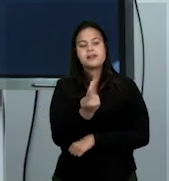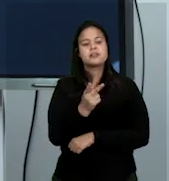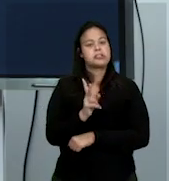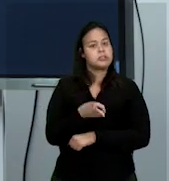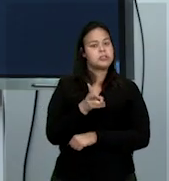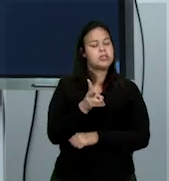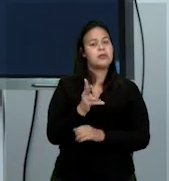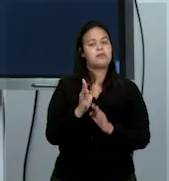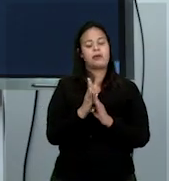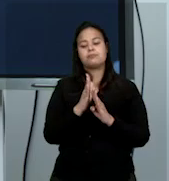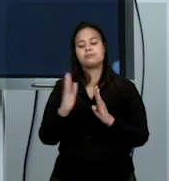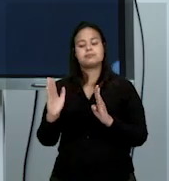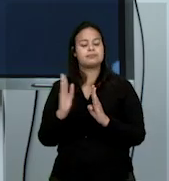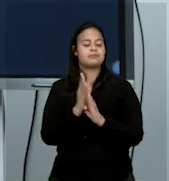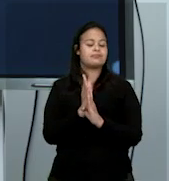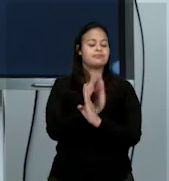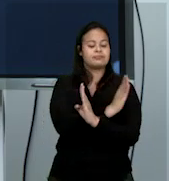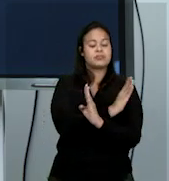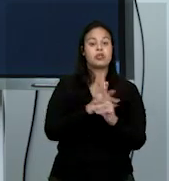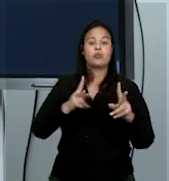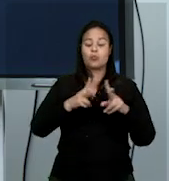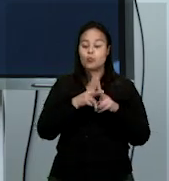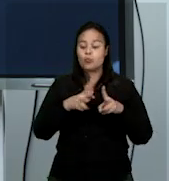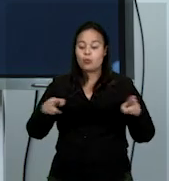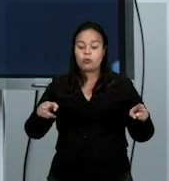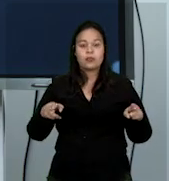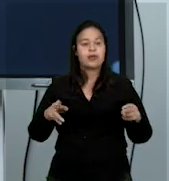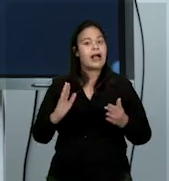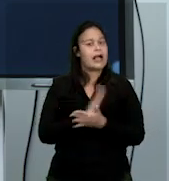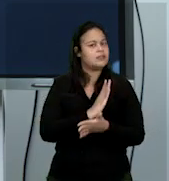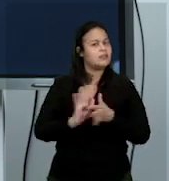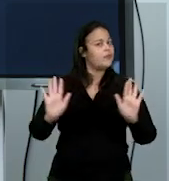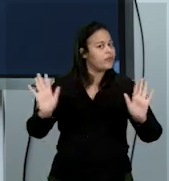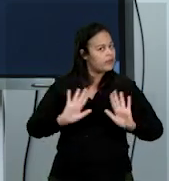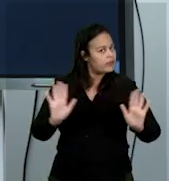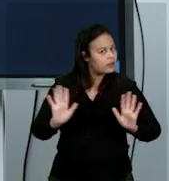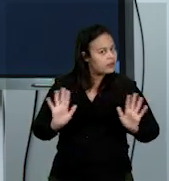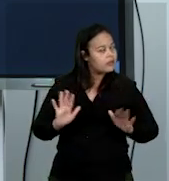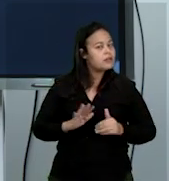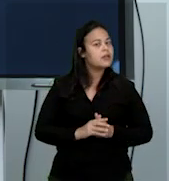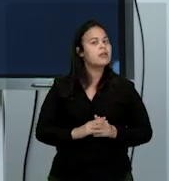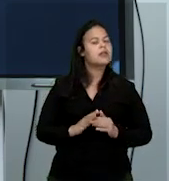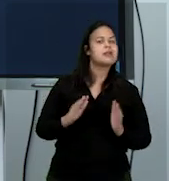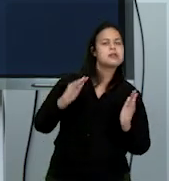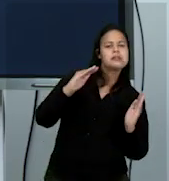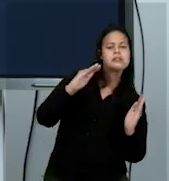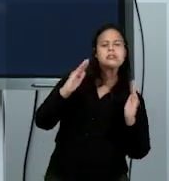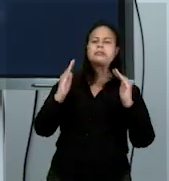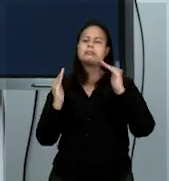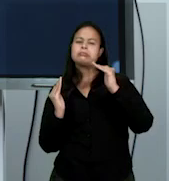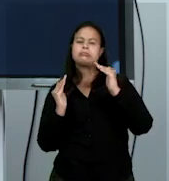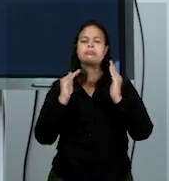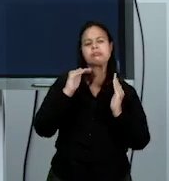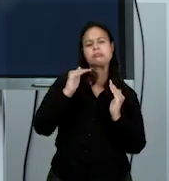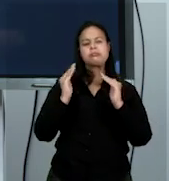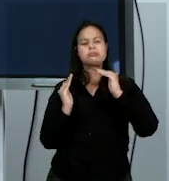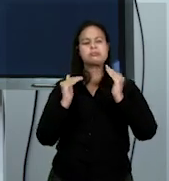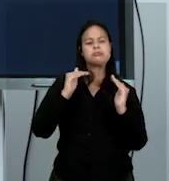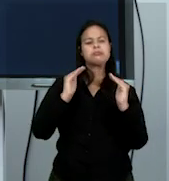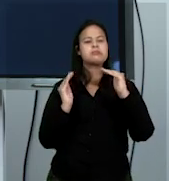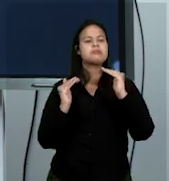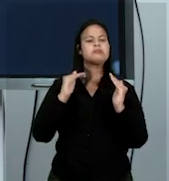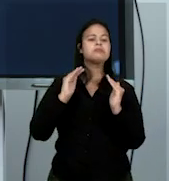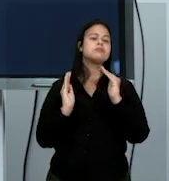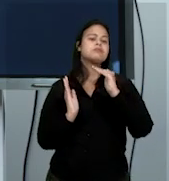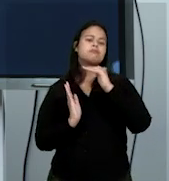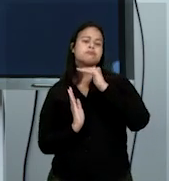meio, dividindo o telhado ali em partes iguais. Às vezes não, às vezes tem um telhado que é um pouquinho mais, tem mais caída para um lado,